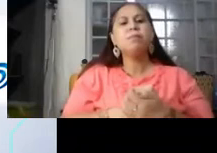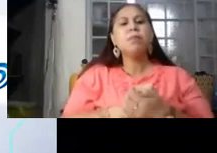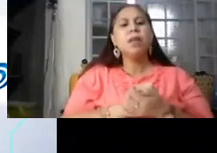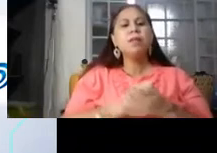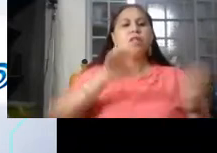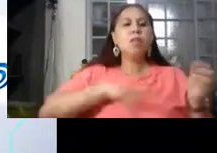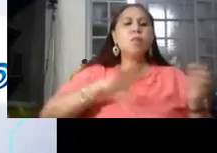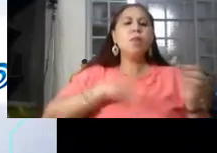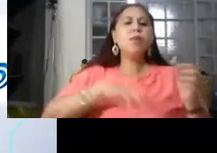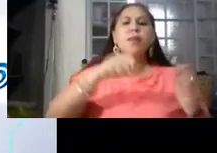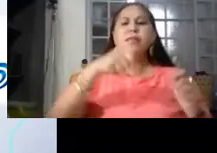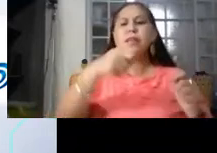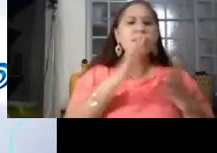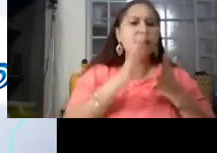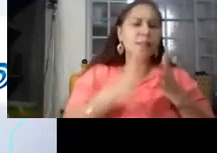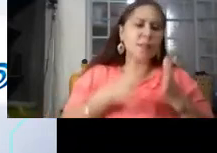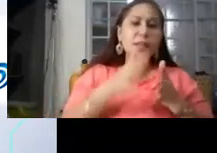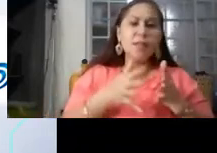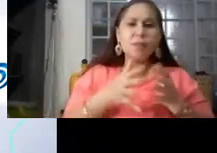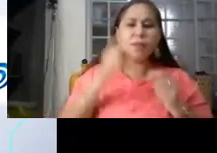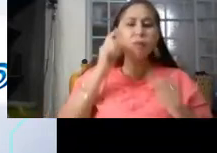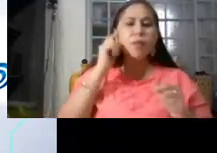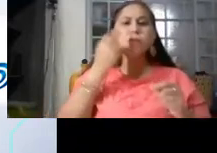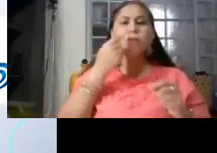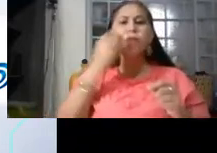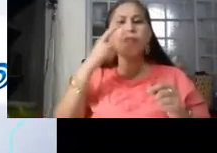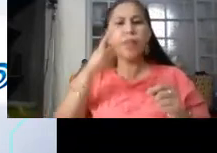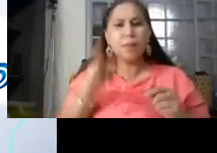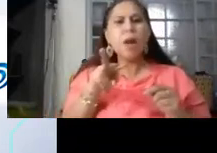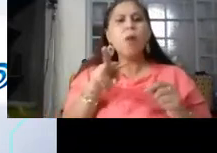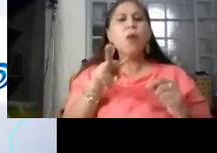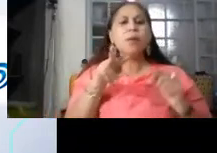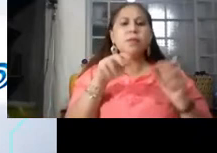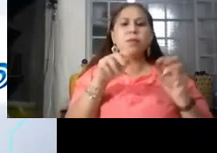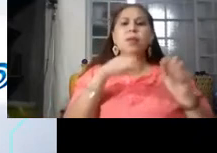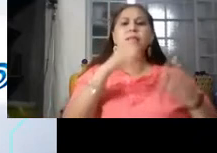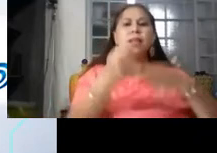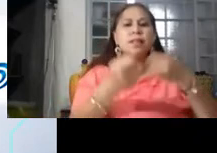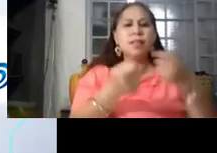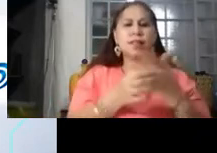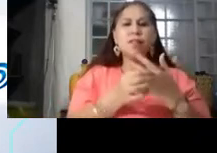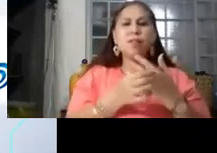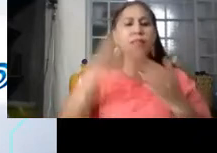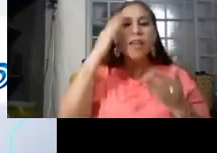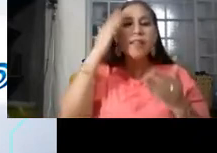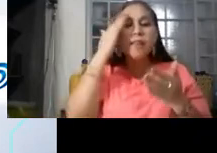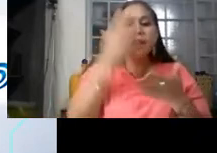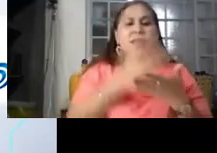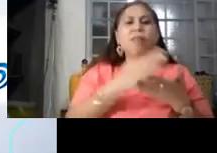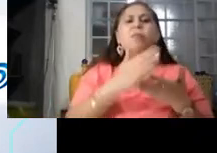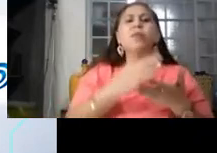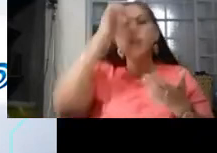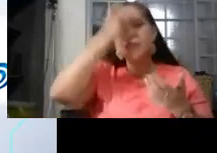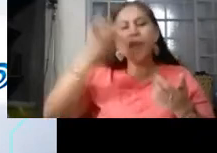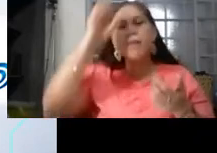frase. Isso se chama o português sinalizado, não é Libras. Então, quando o surdo vê uma pessoa sinalizando dessa forma, ele já sabe que ele está